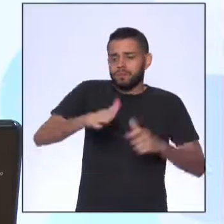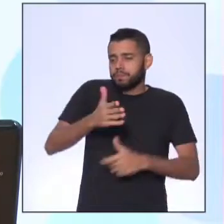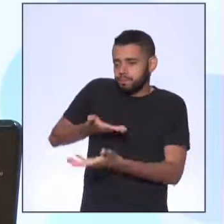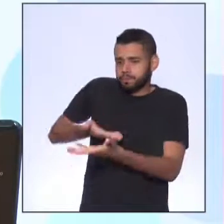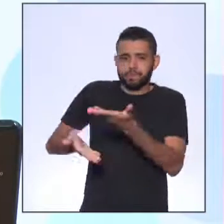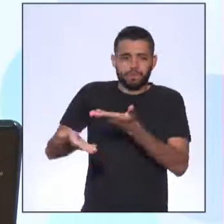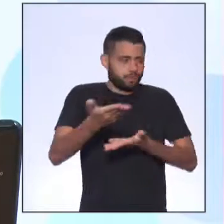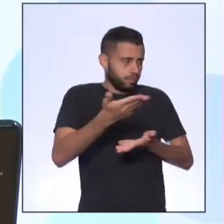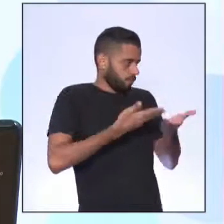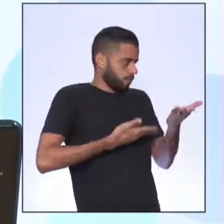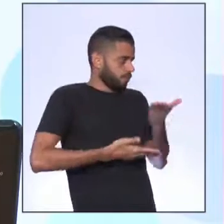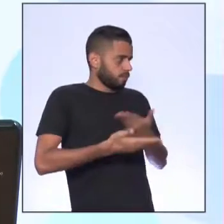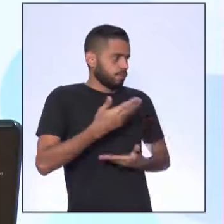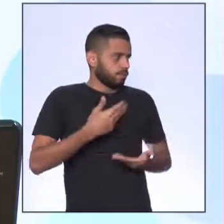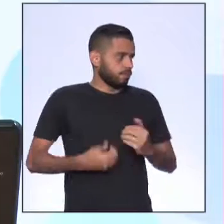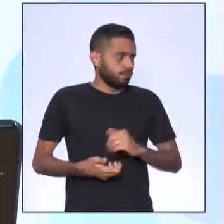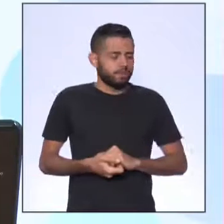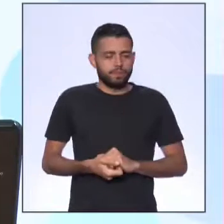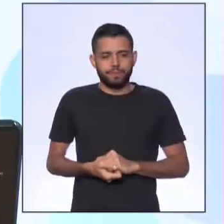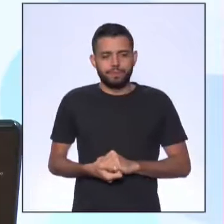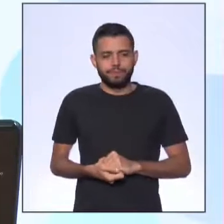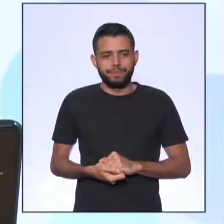fatores abióticos, tá?